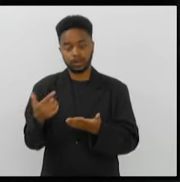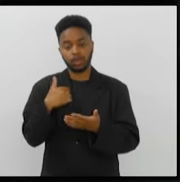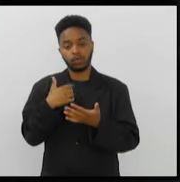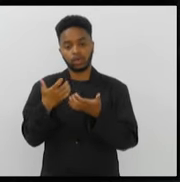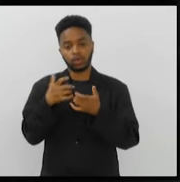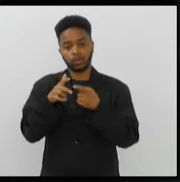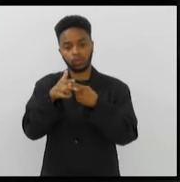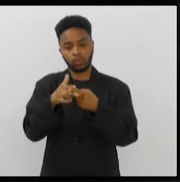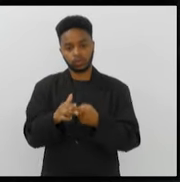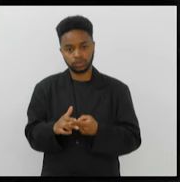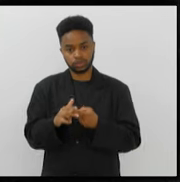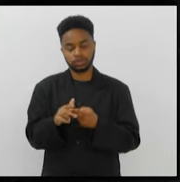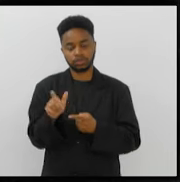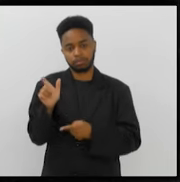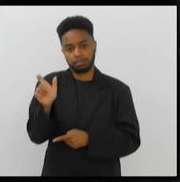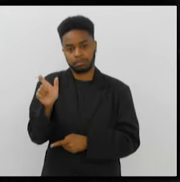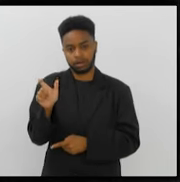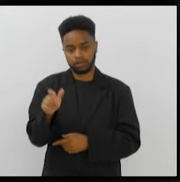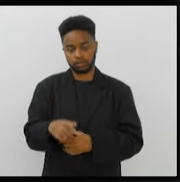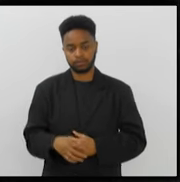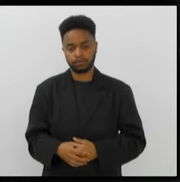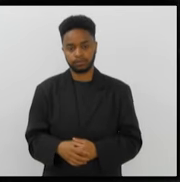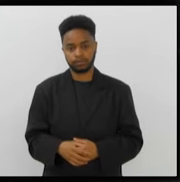corrigir esse pseudônimo,